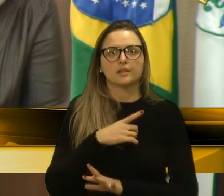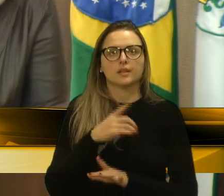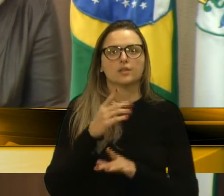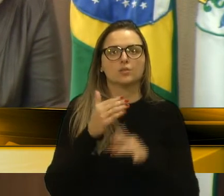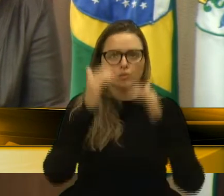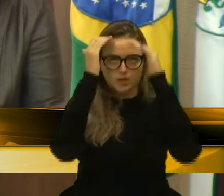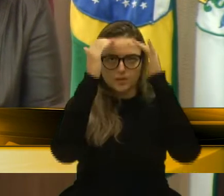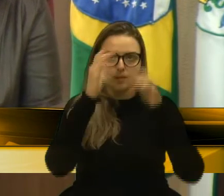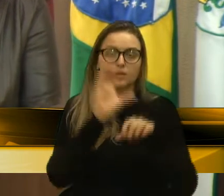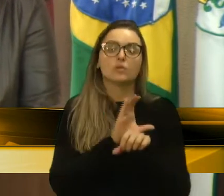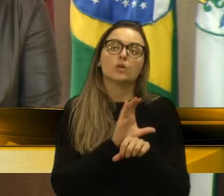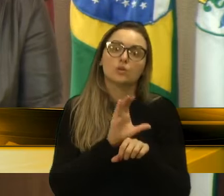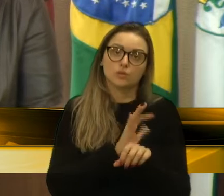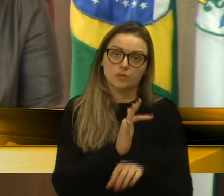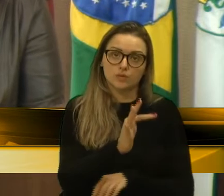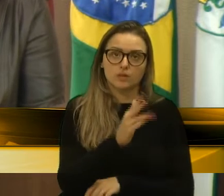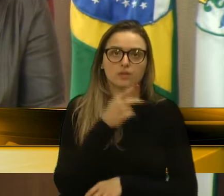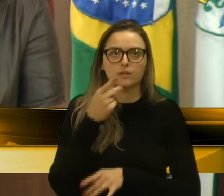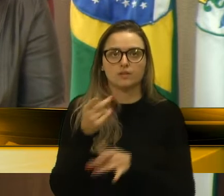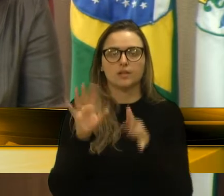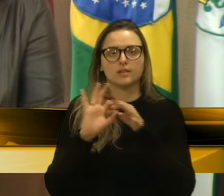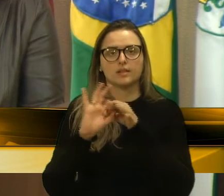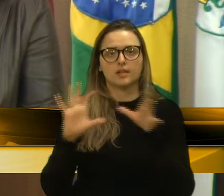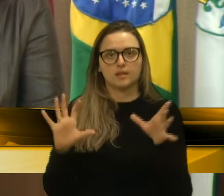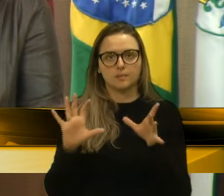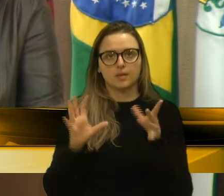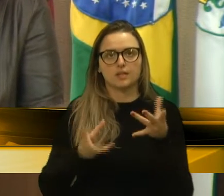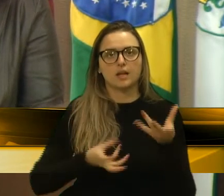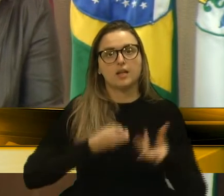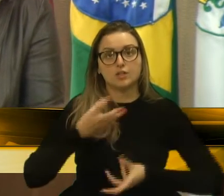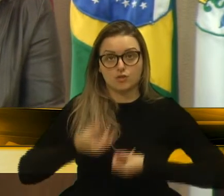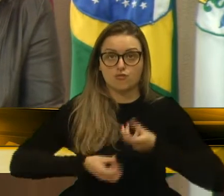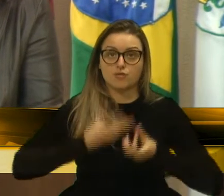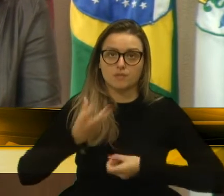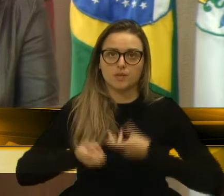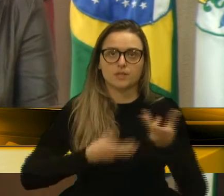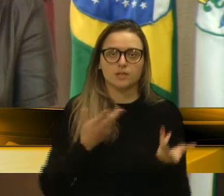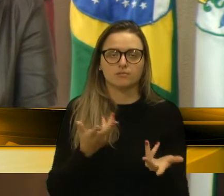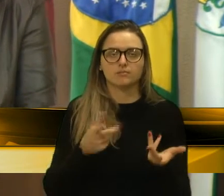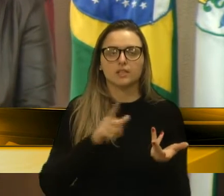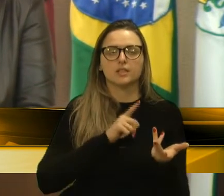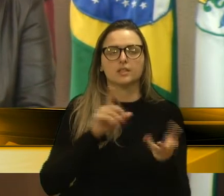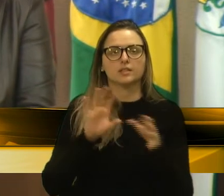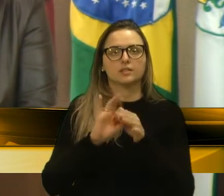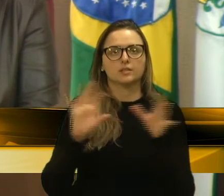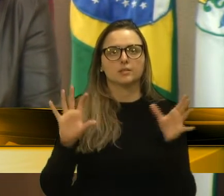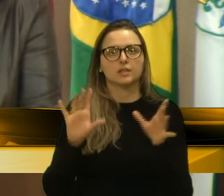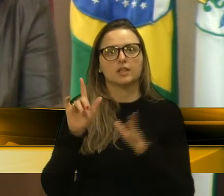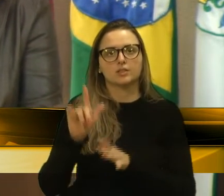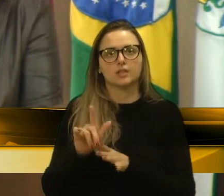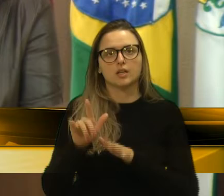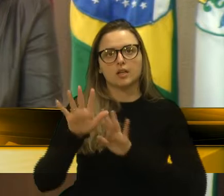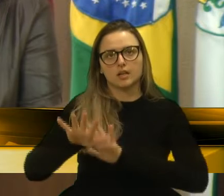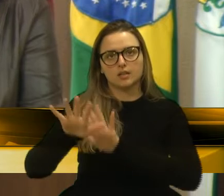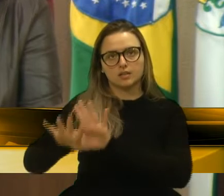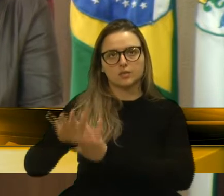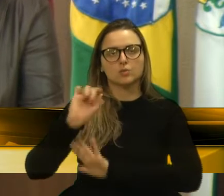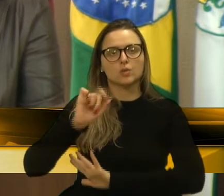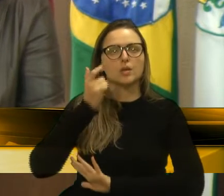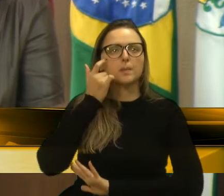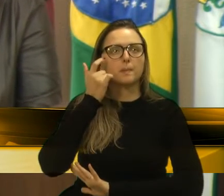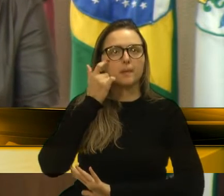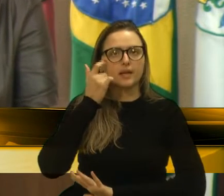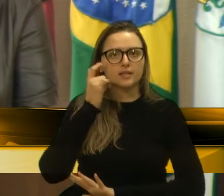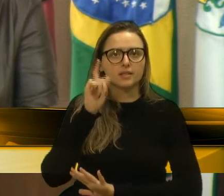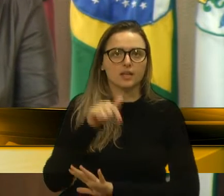Constituição Federal, e que trata da liberdade de expressão, que já é trazida, né, que diz que é livre a manifestação do pensamento,